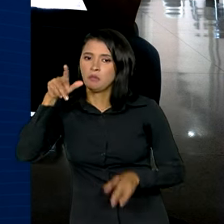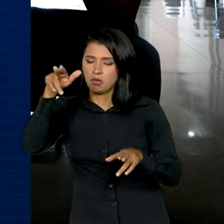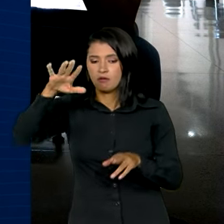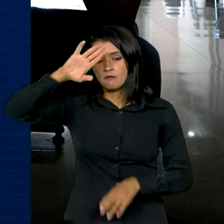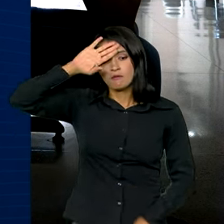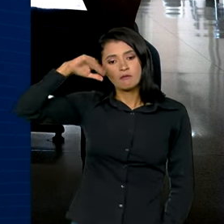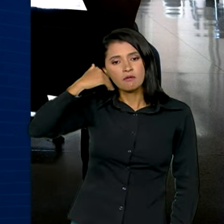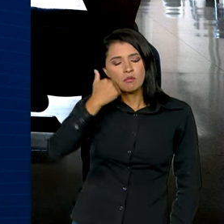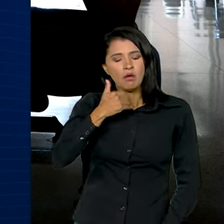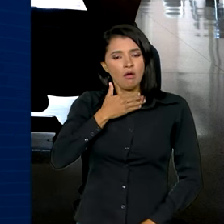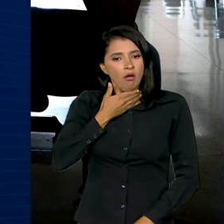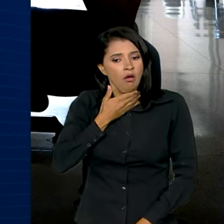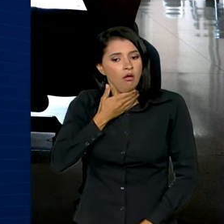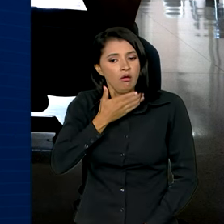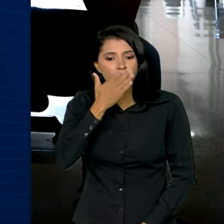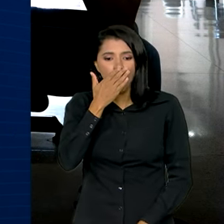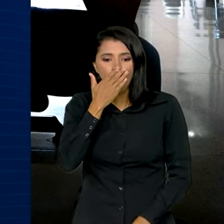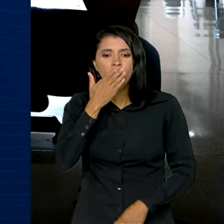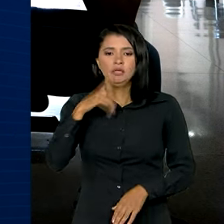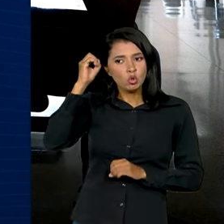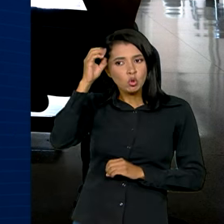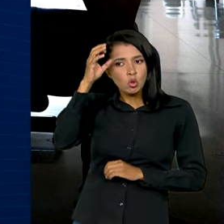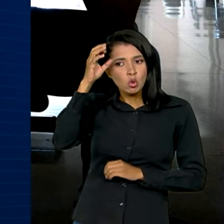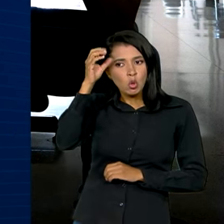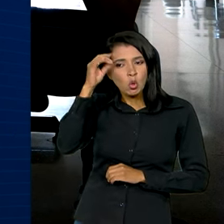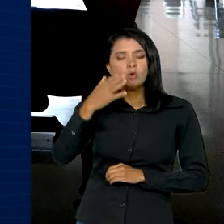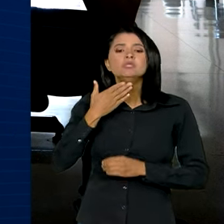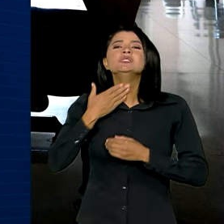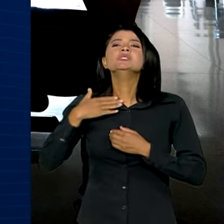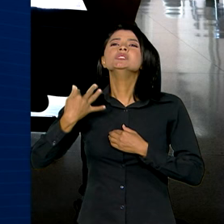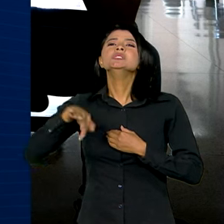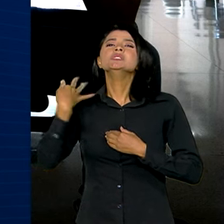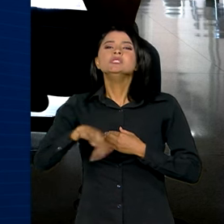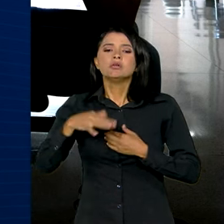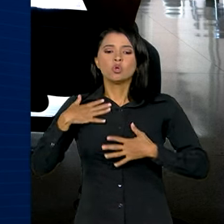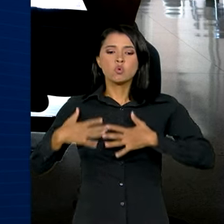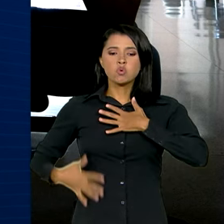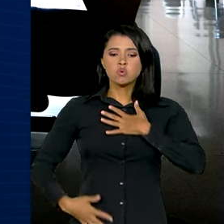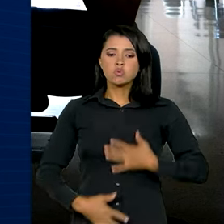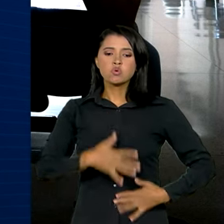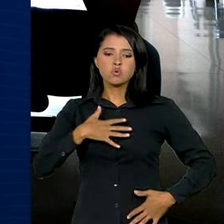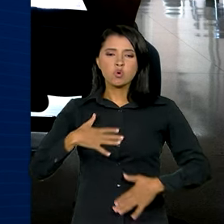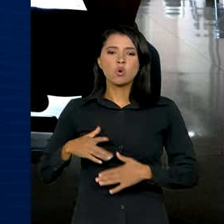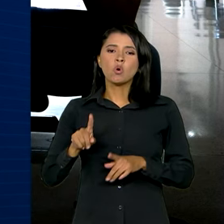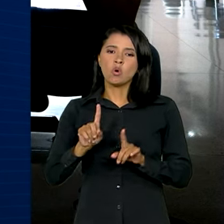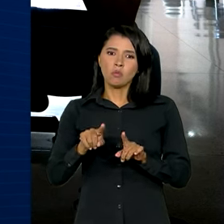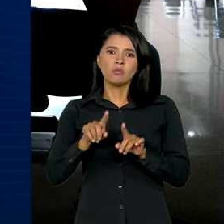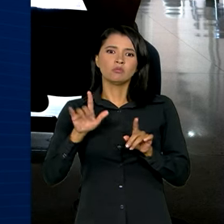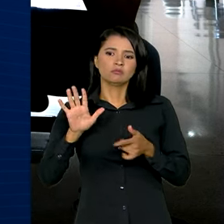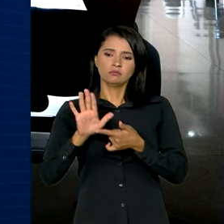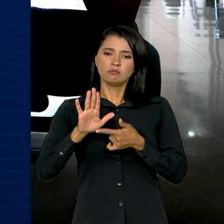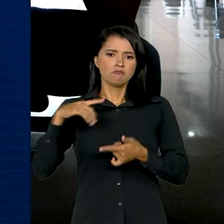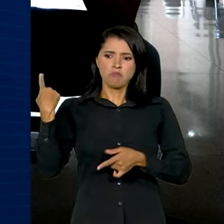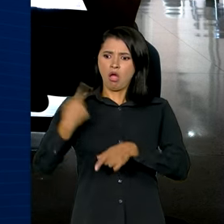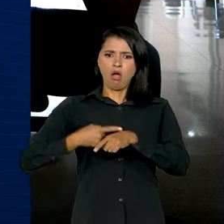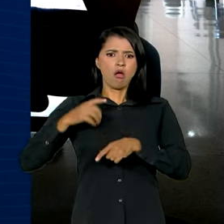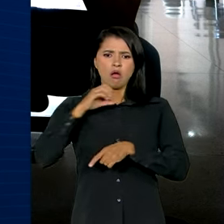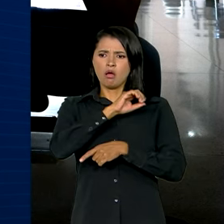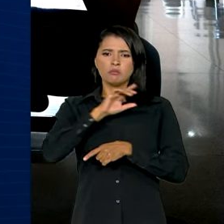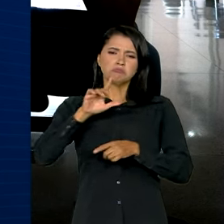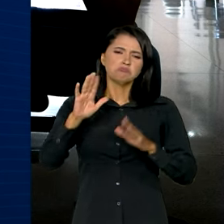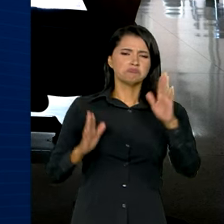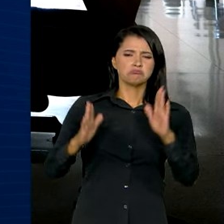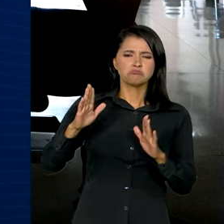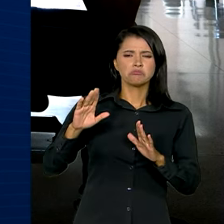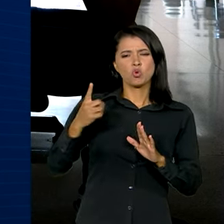febre tosse dores de cabeça dores na garganta no corpo aparecem de forma repentina e duram